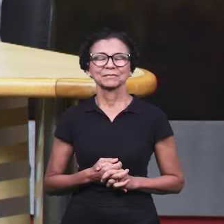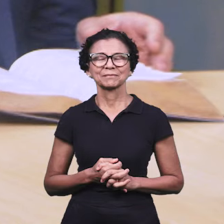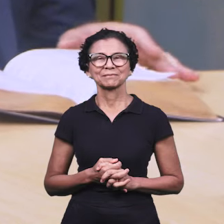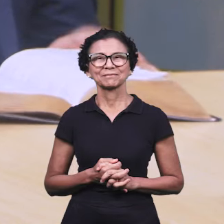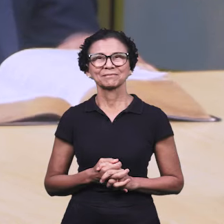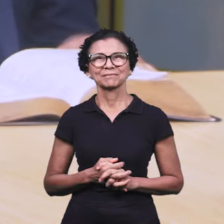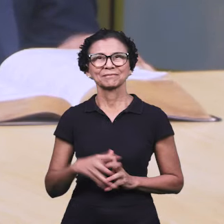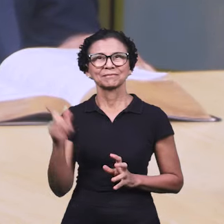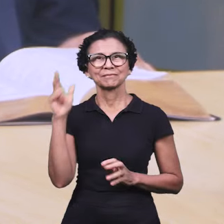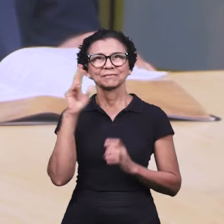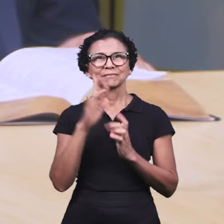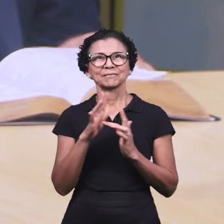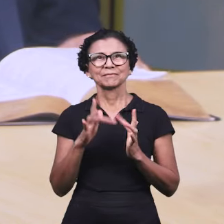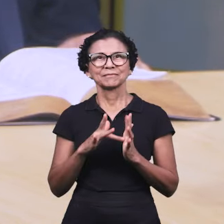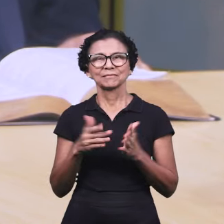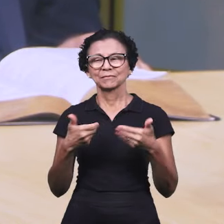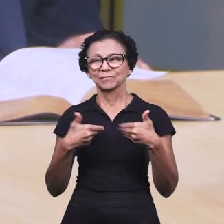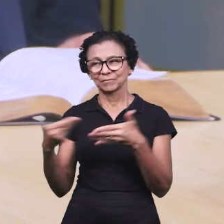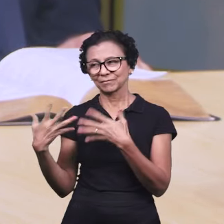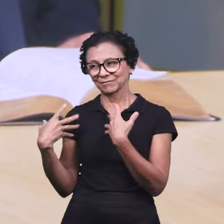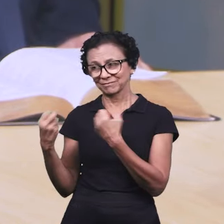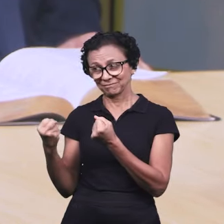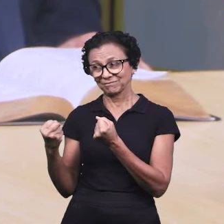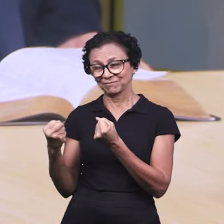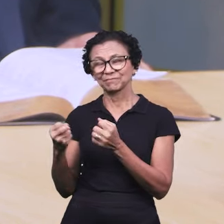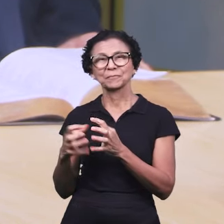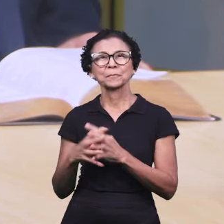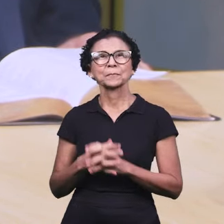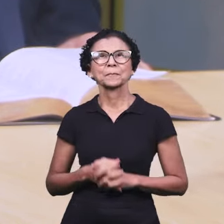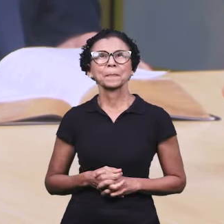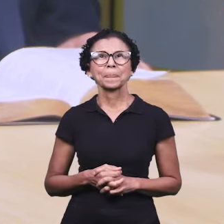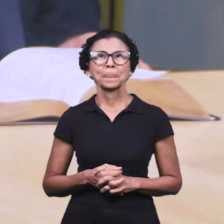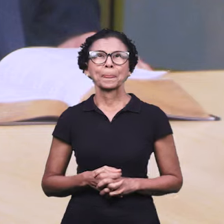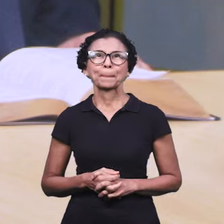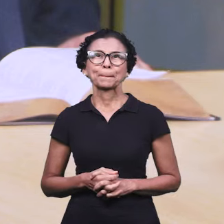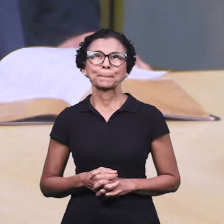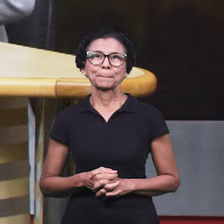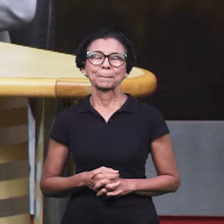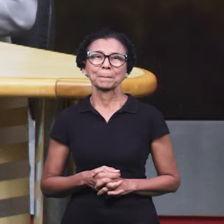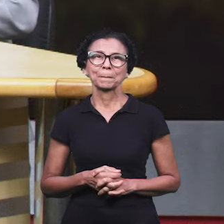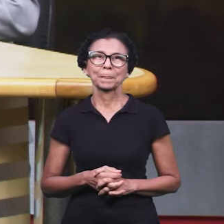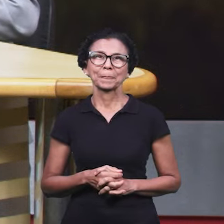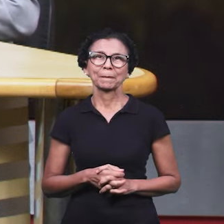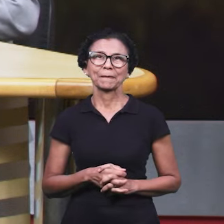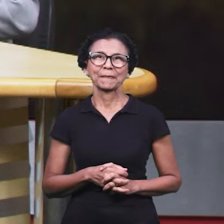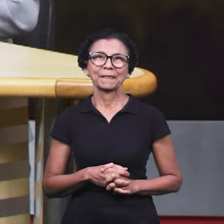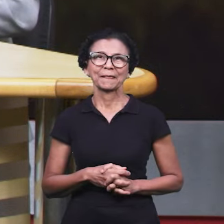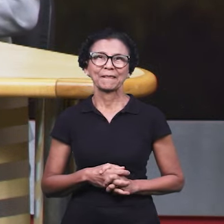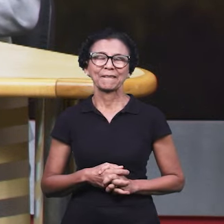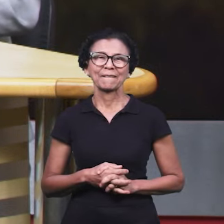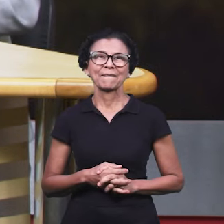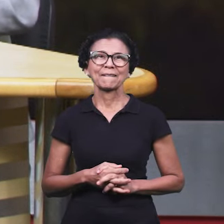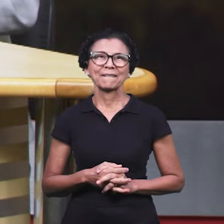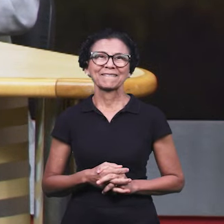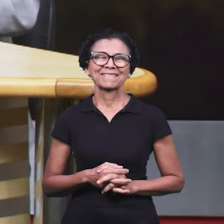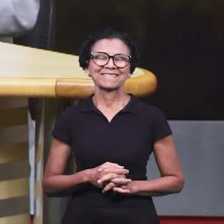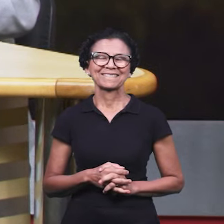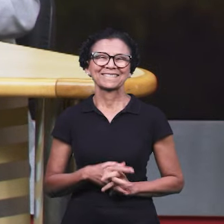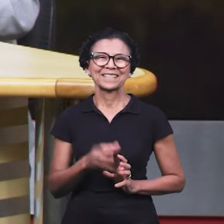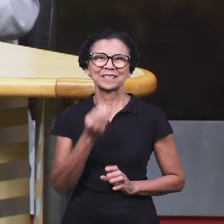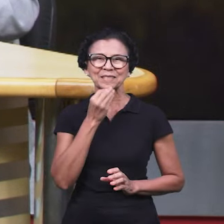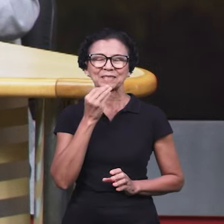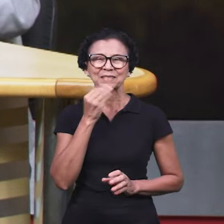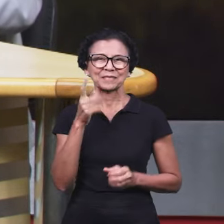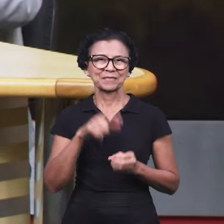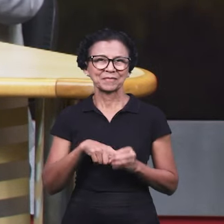então vocês vão ter vocês vão ter que aguentar aí o o Ricardo e e e o Fernando em outras oportunidades